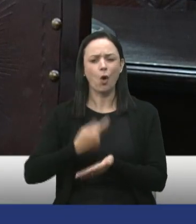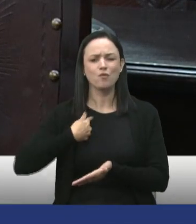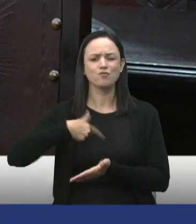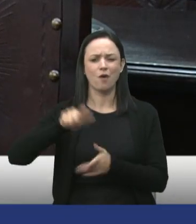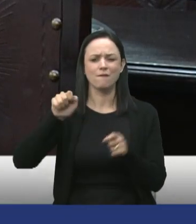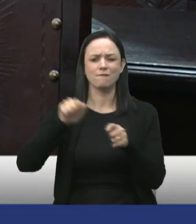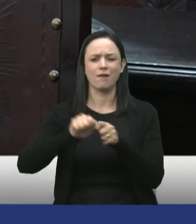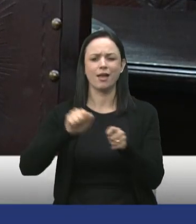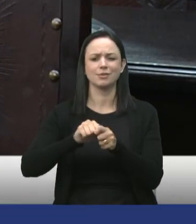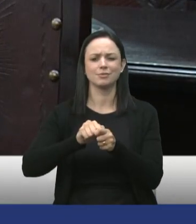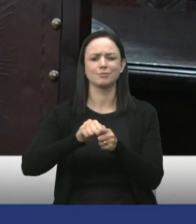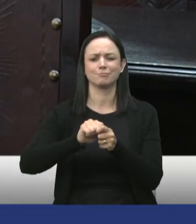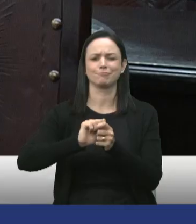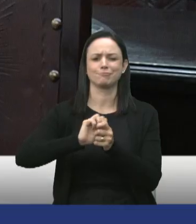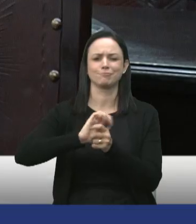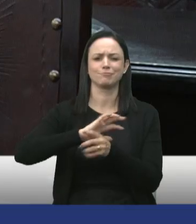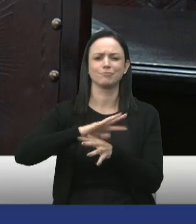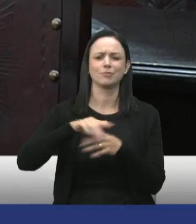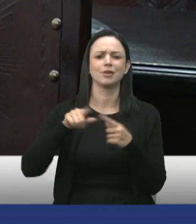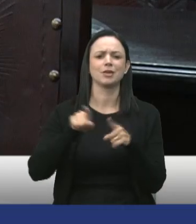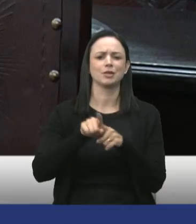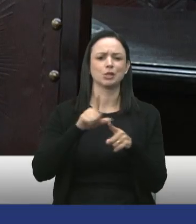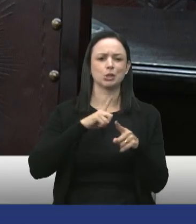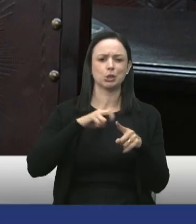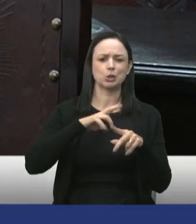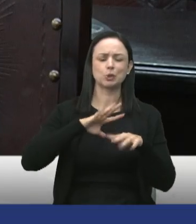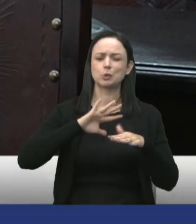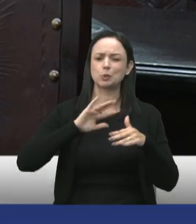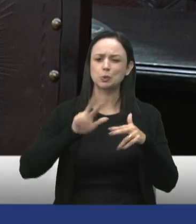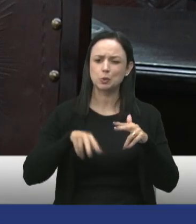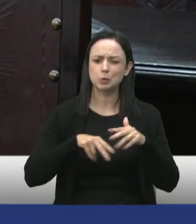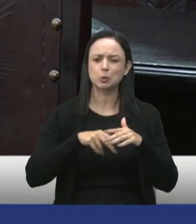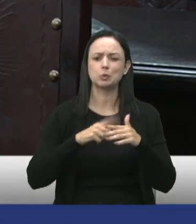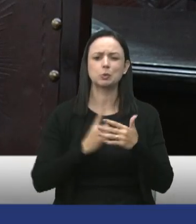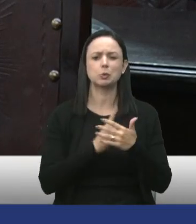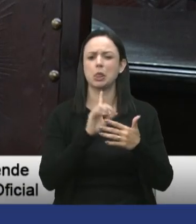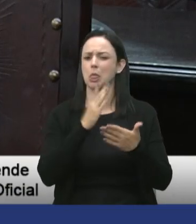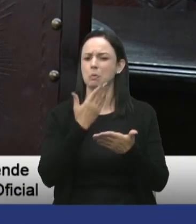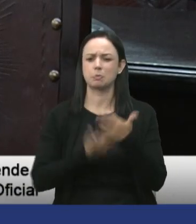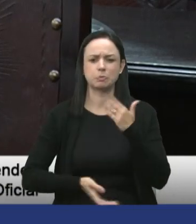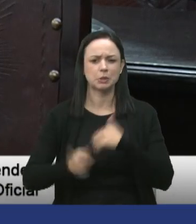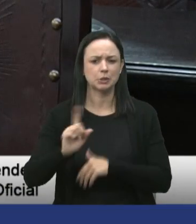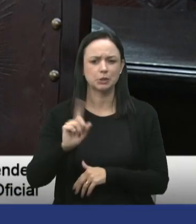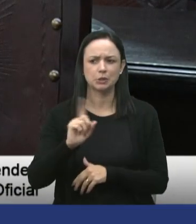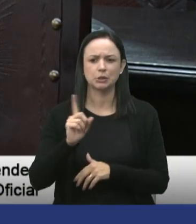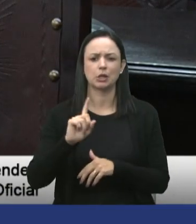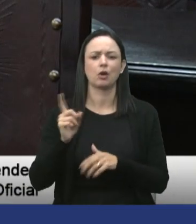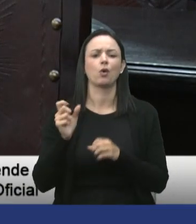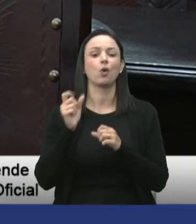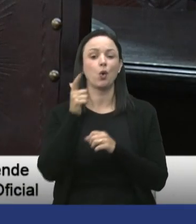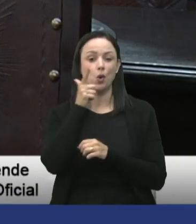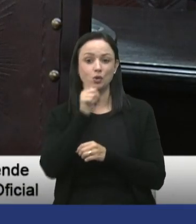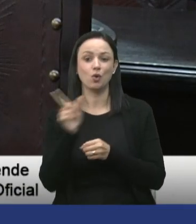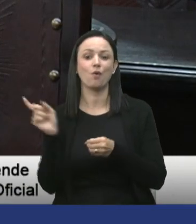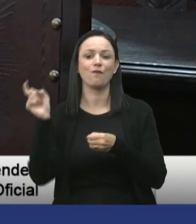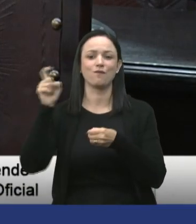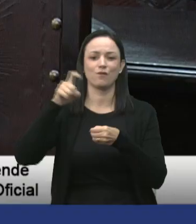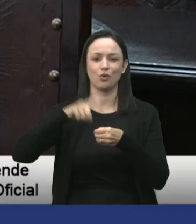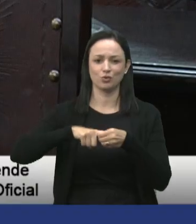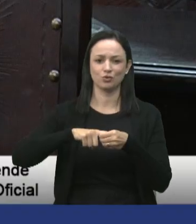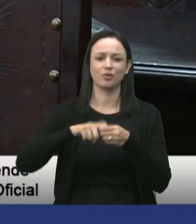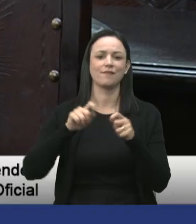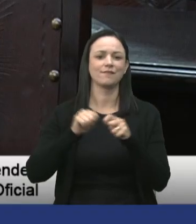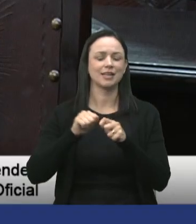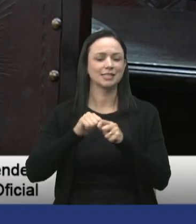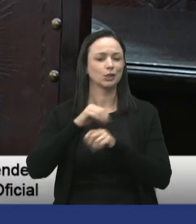que passou pelo exílio e não se deixou derrotar e conseguiu voltar e ainda realizar tudo o